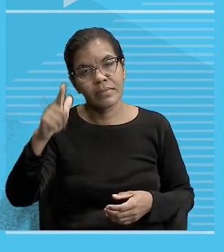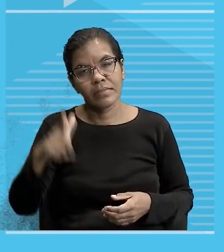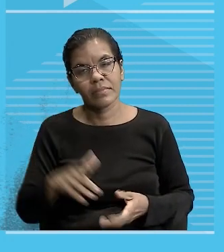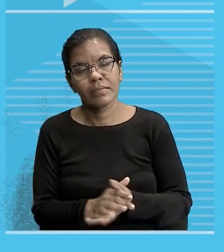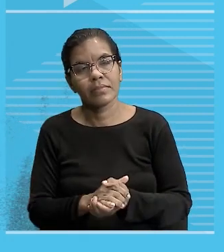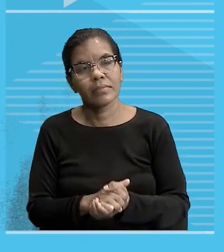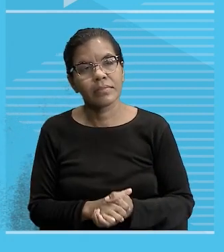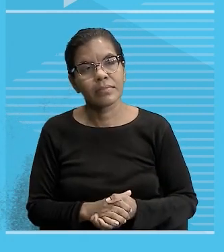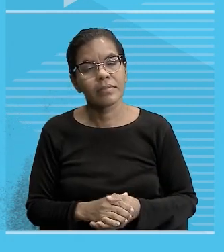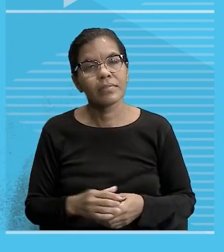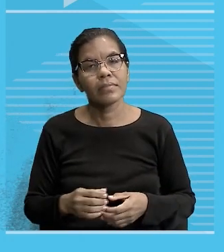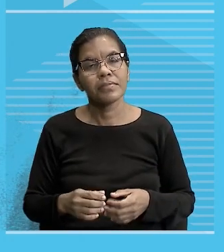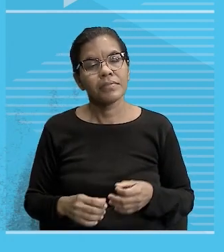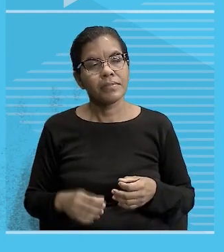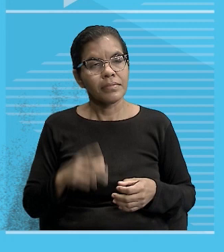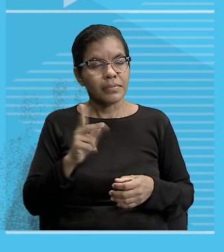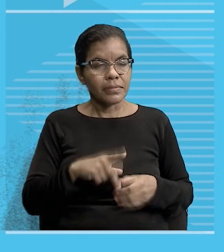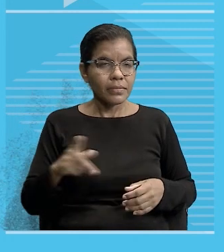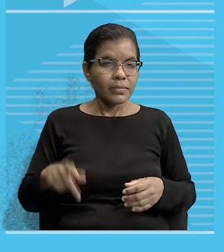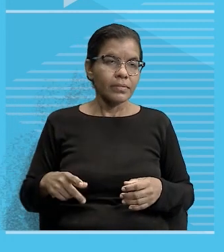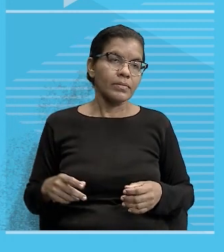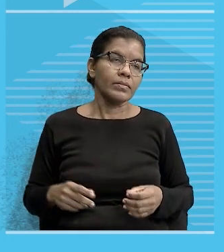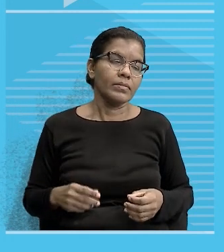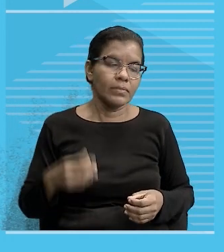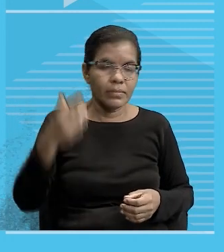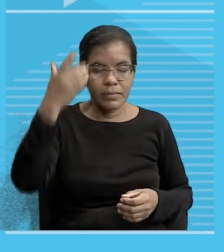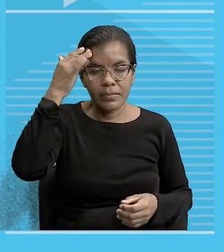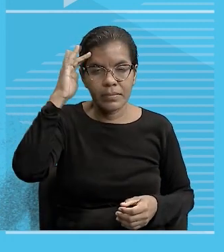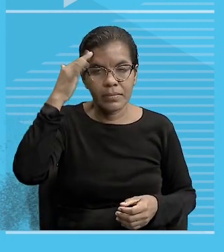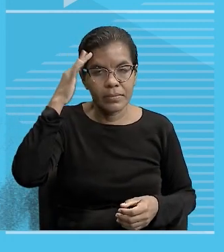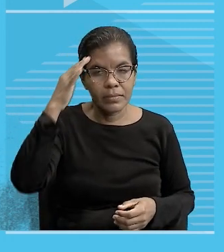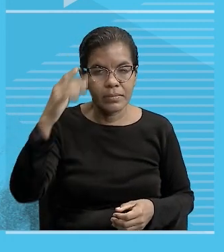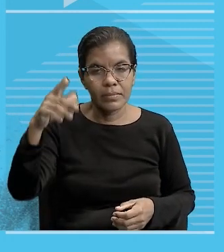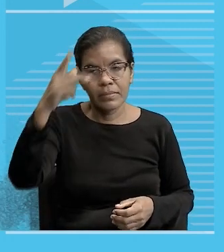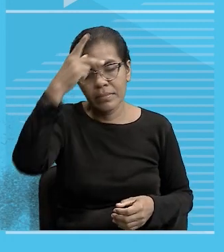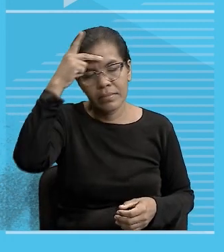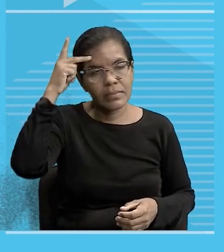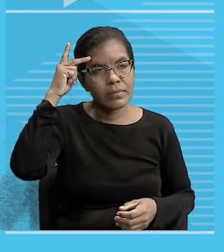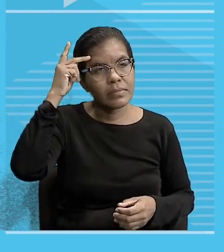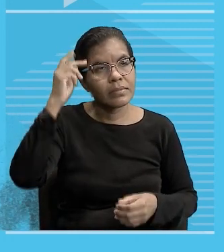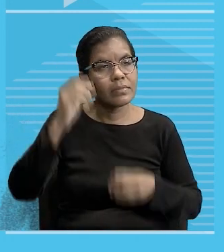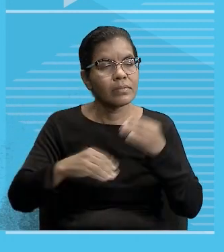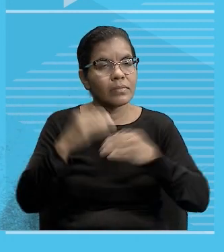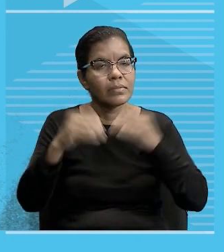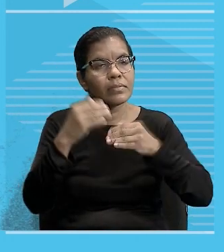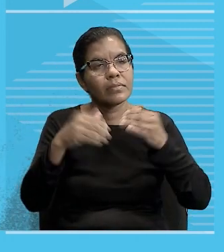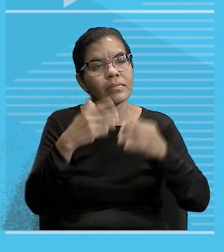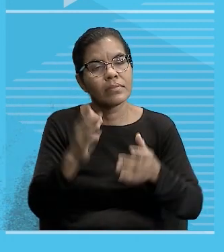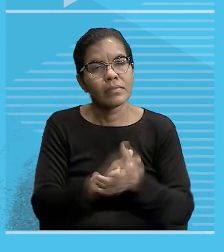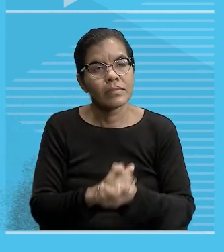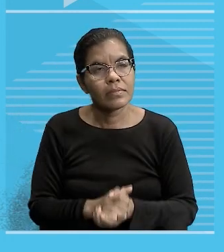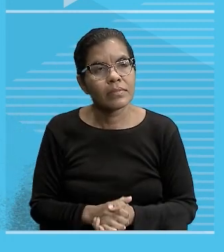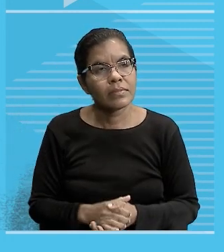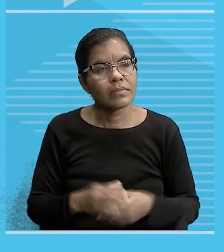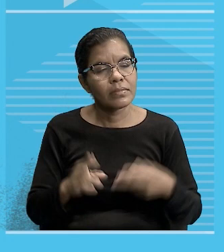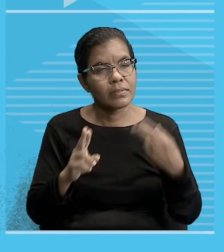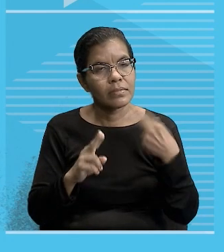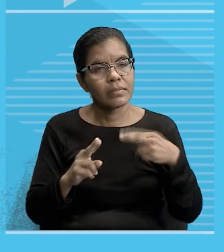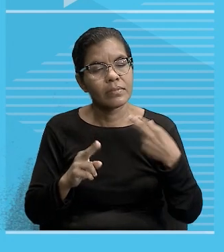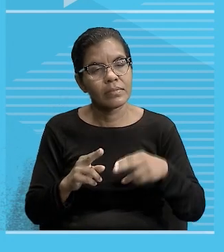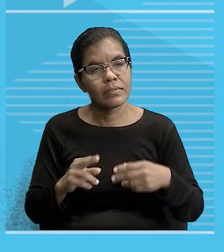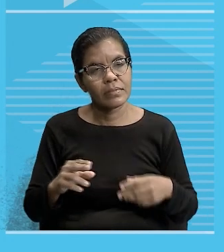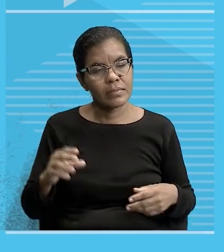as organizações entendem melhor as pessoas é crescente a humanização empatim em relação ao